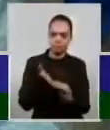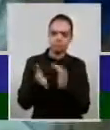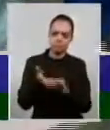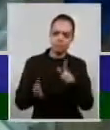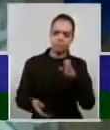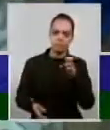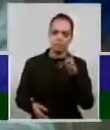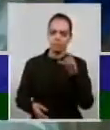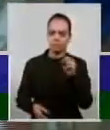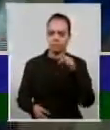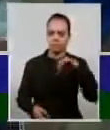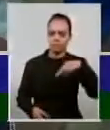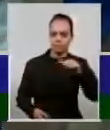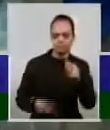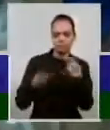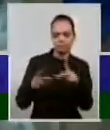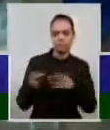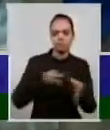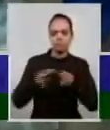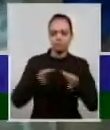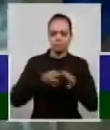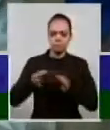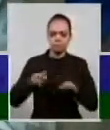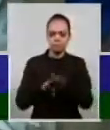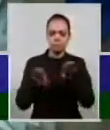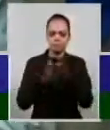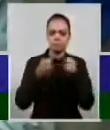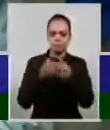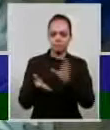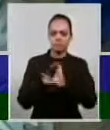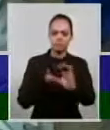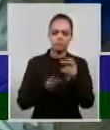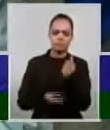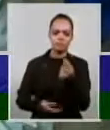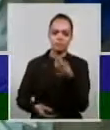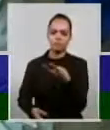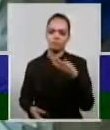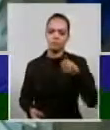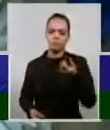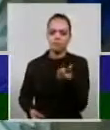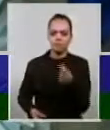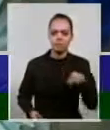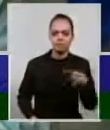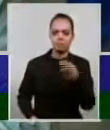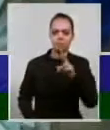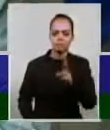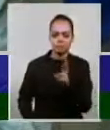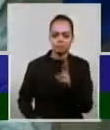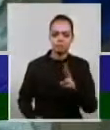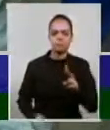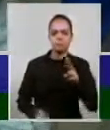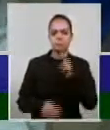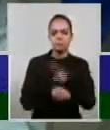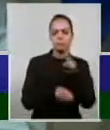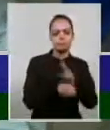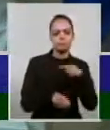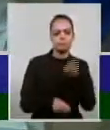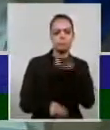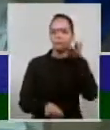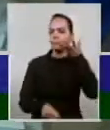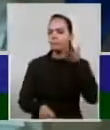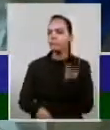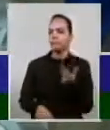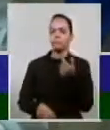secretária Gersina por esse projeto e pela abertura de crédito no valor de R$386 mil para cuidar das